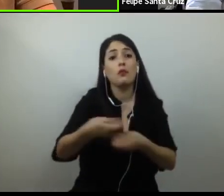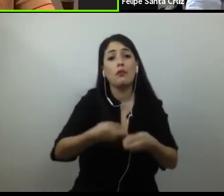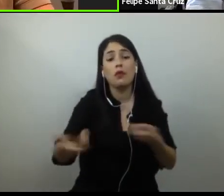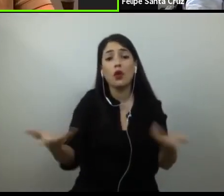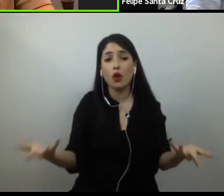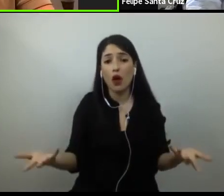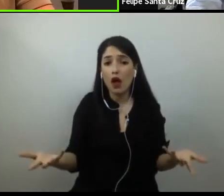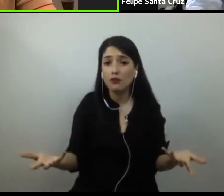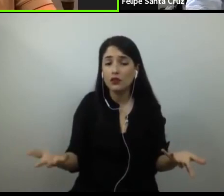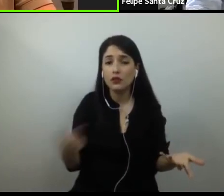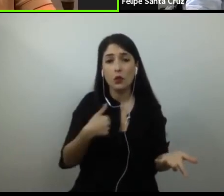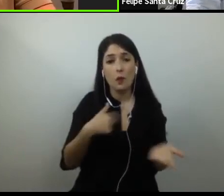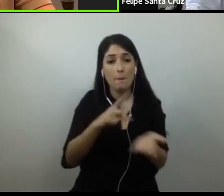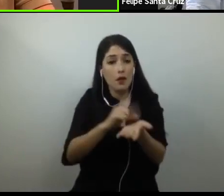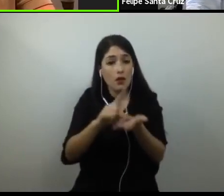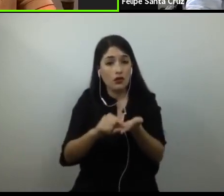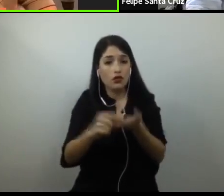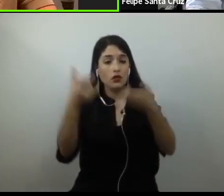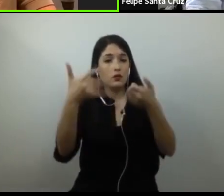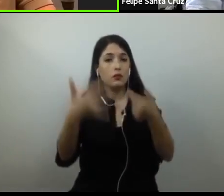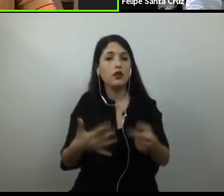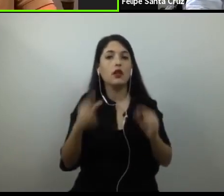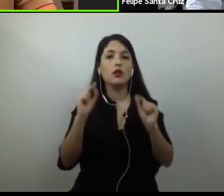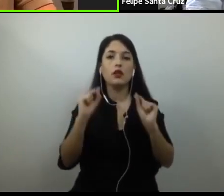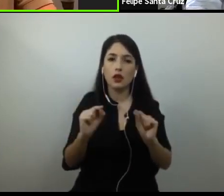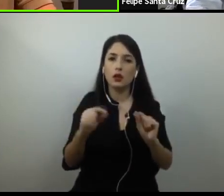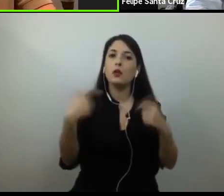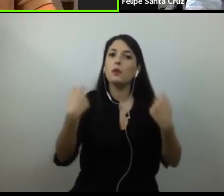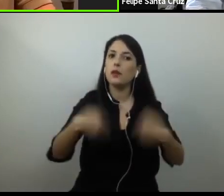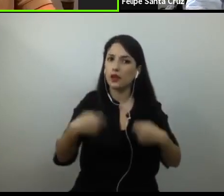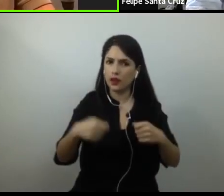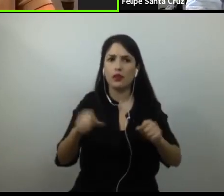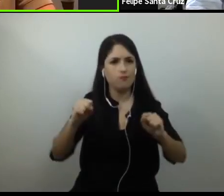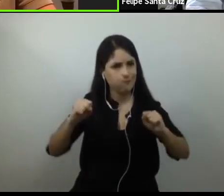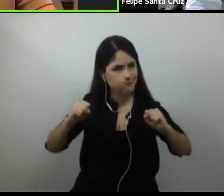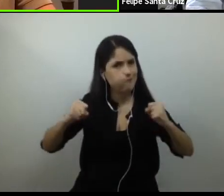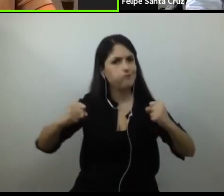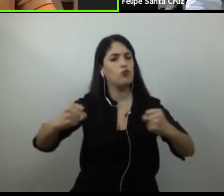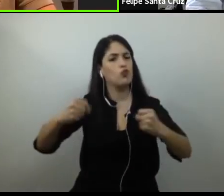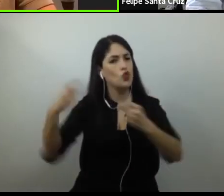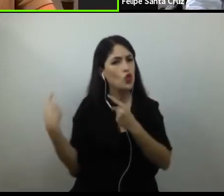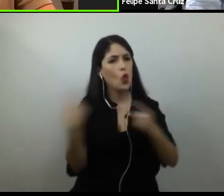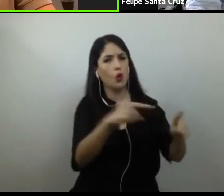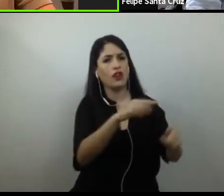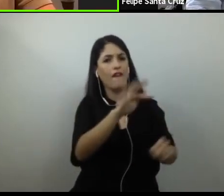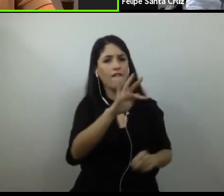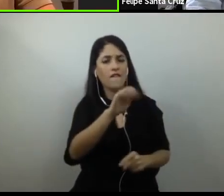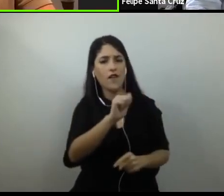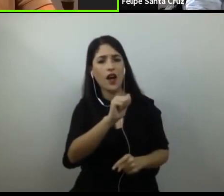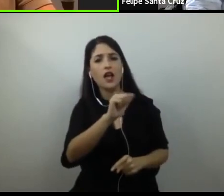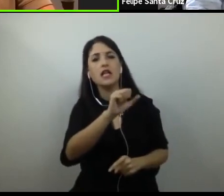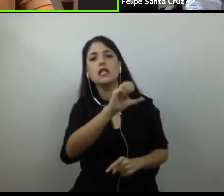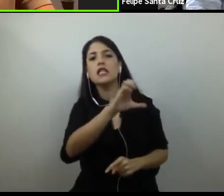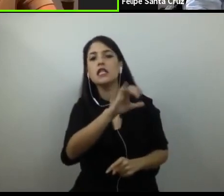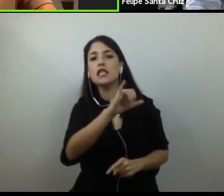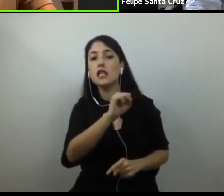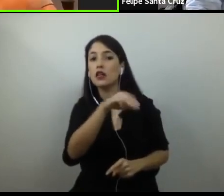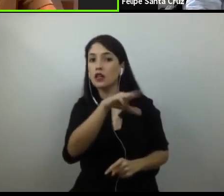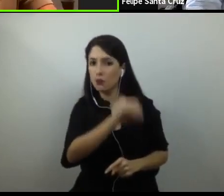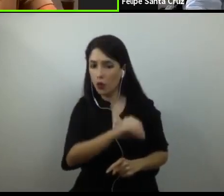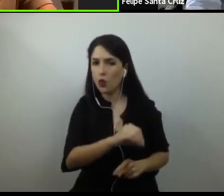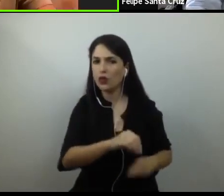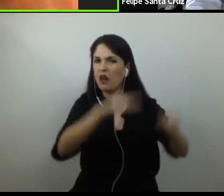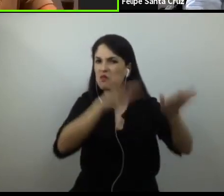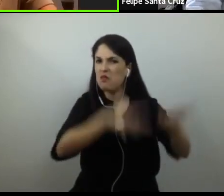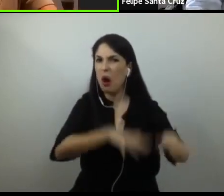artigo diz é o seguinte: nós temos que ter uma frente antifascista, porque o fascismo está na rua, né, marchando